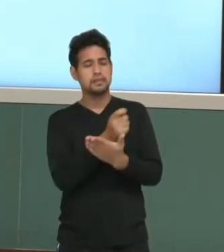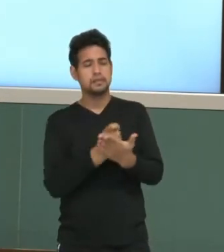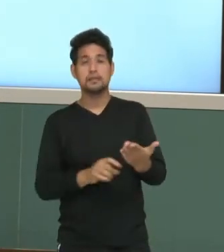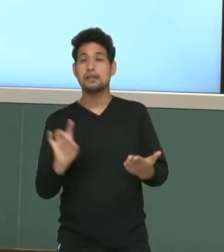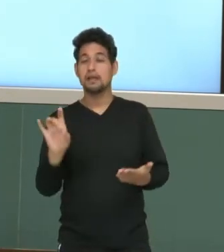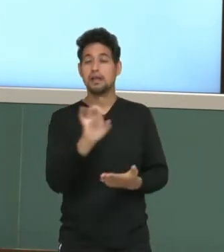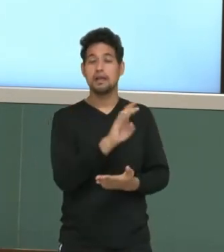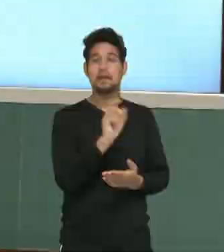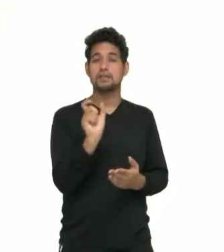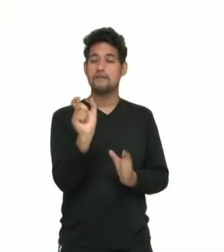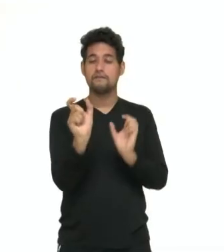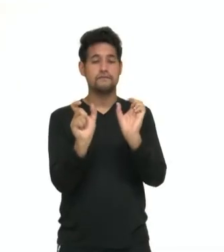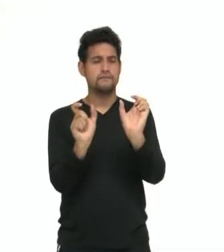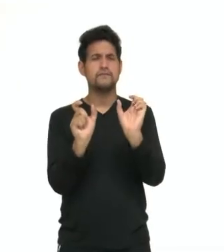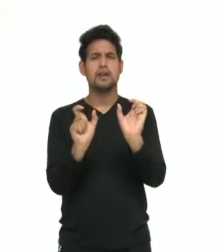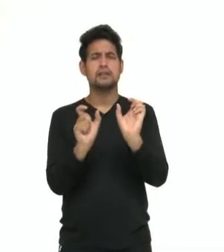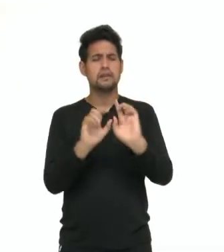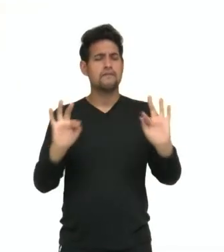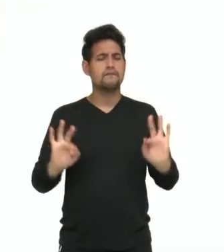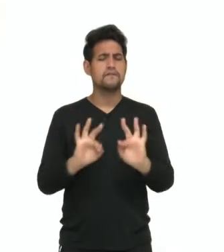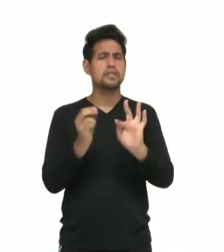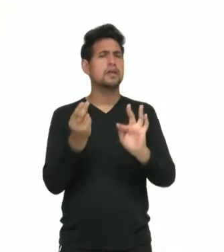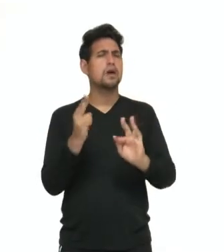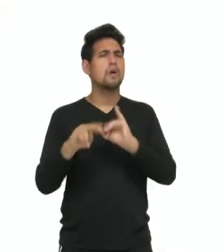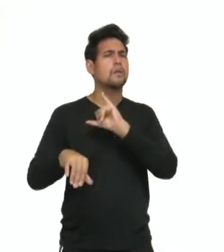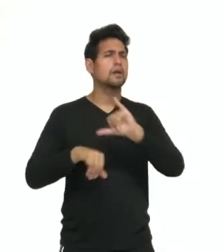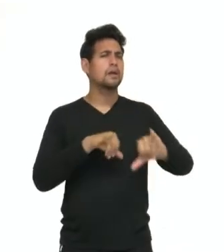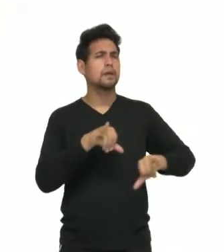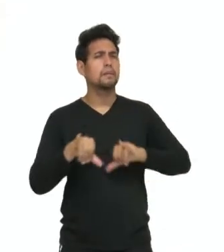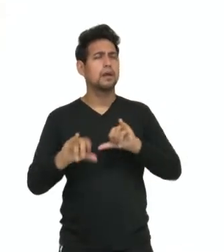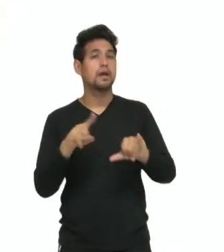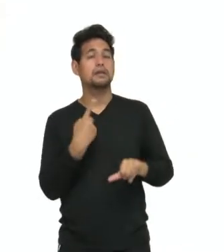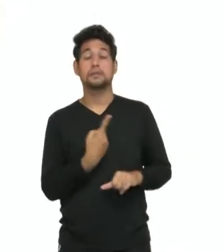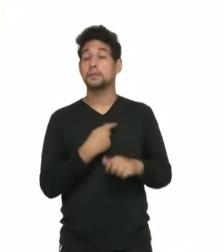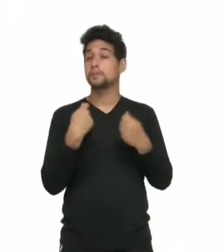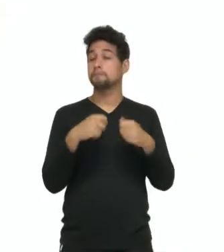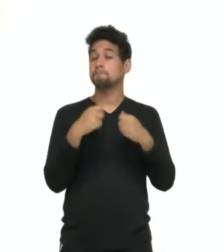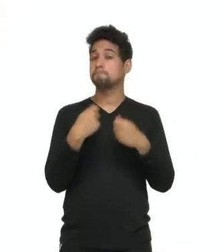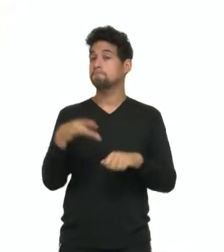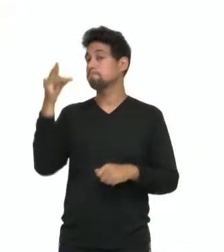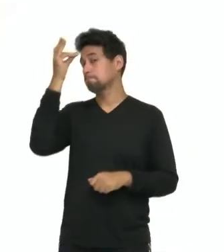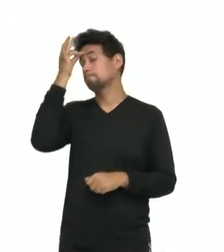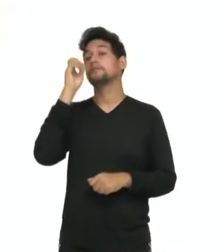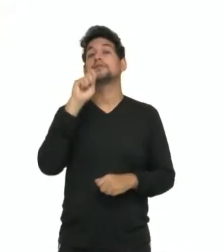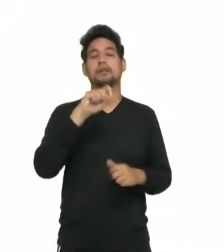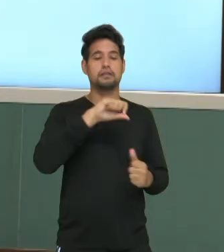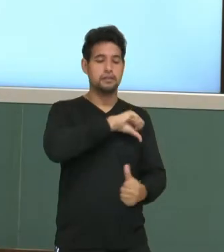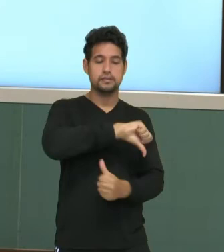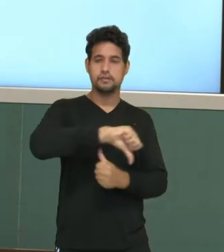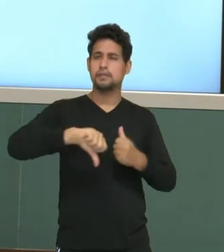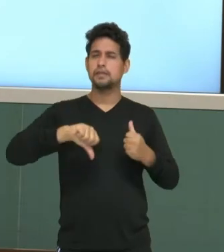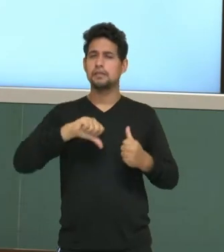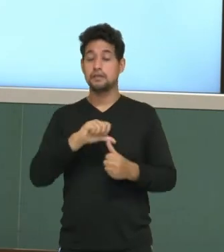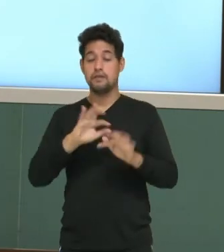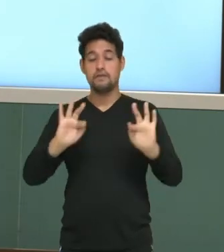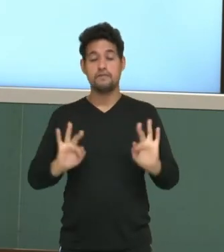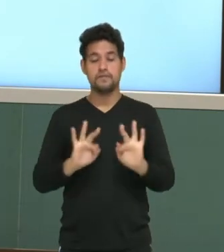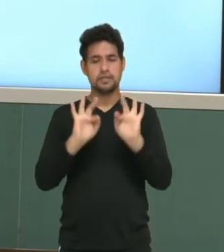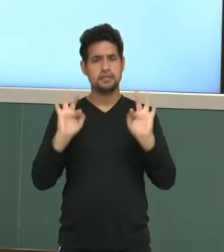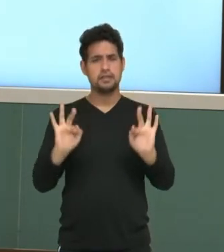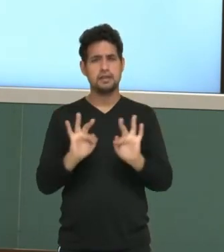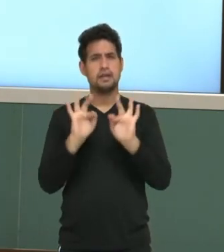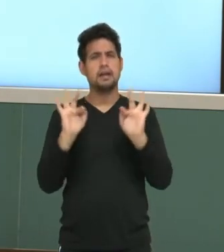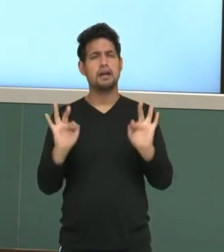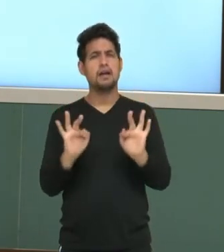é uma transformação física ou química. Então, nós temos que ter em mente isso. Transformação física,